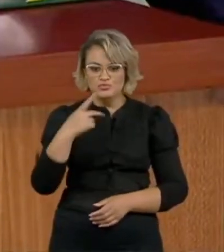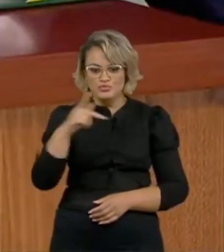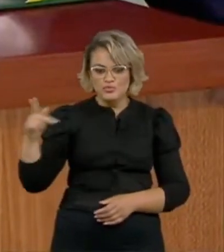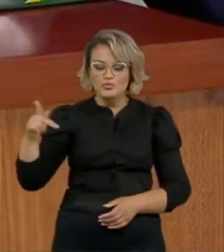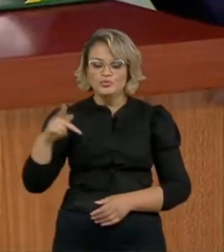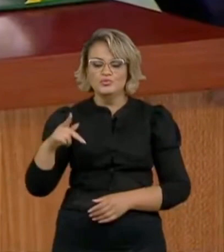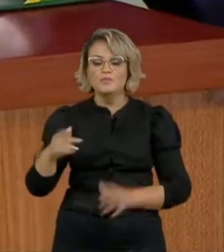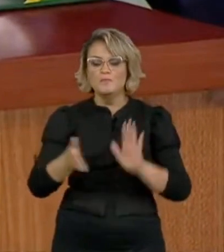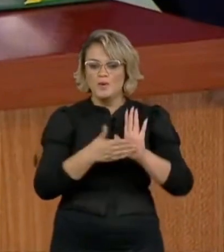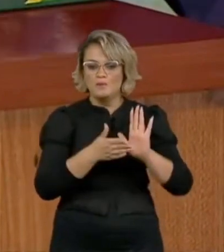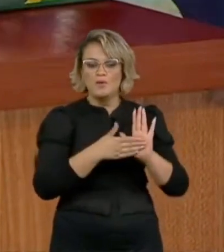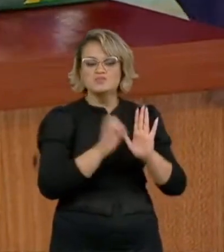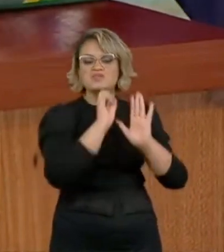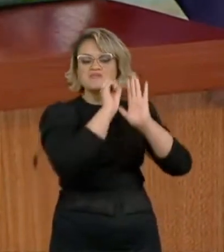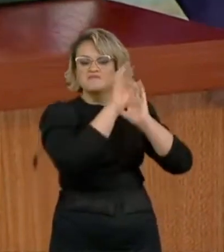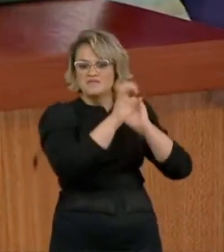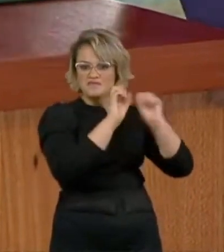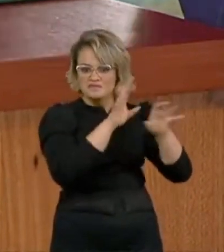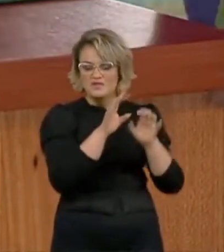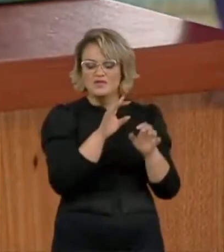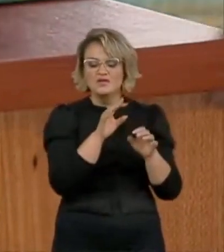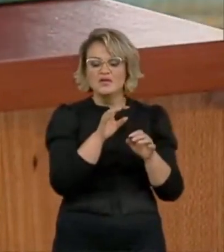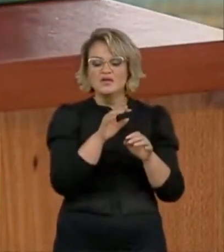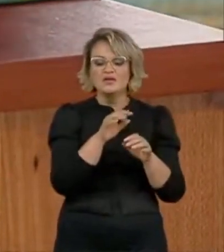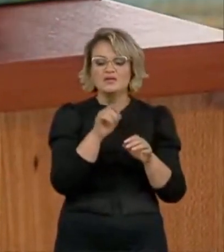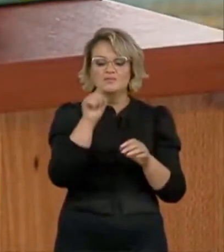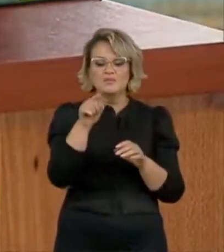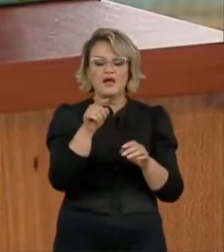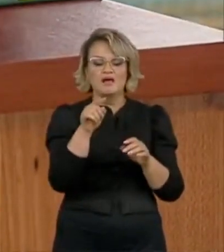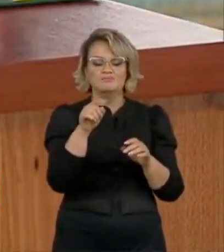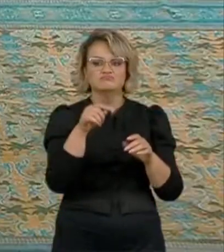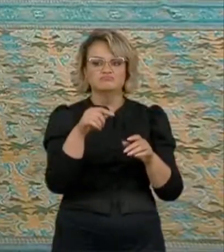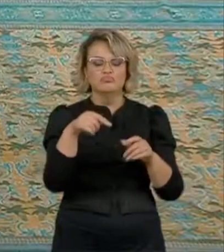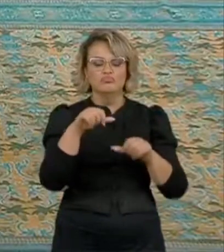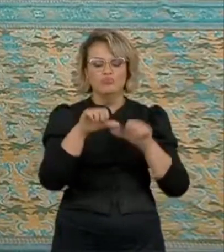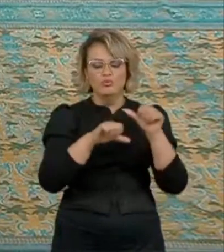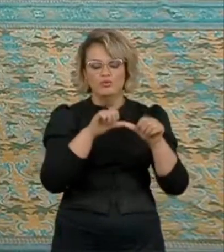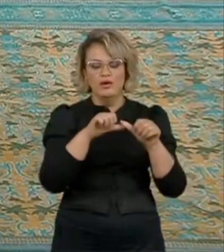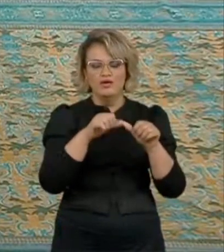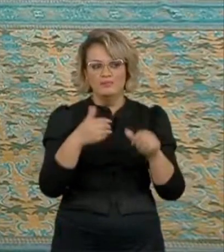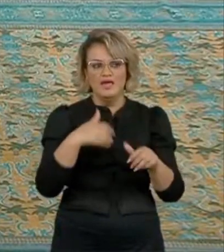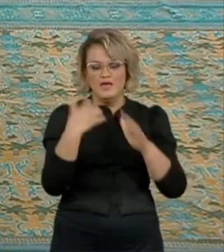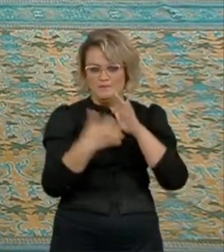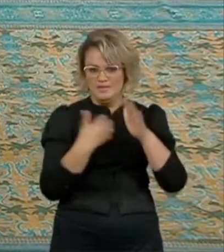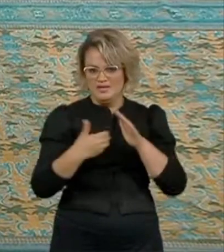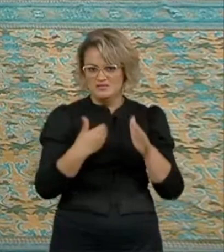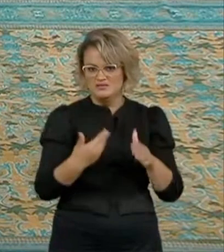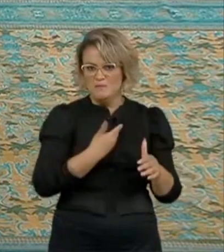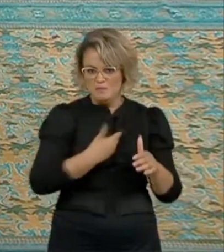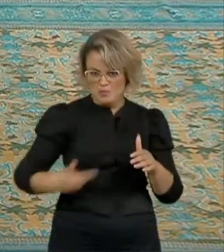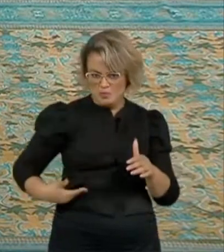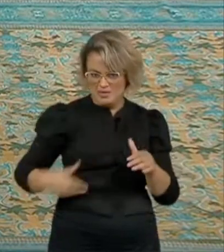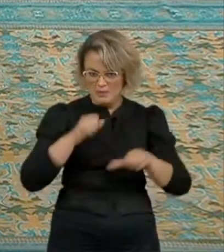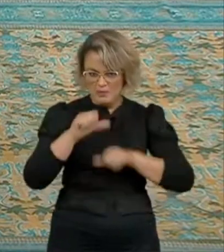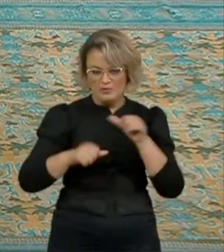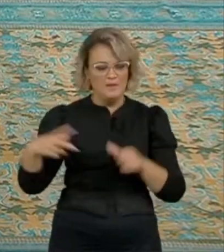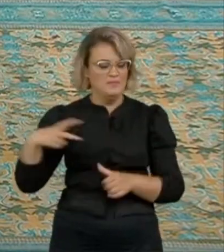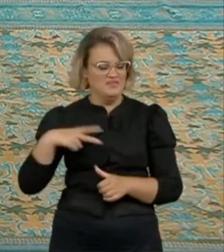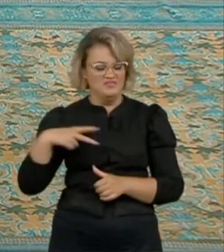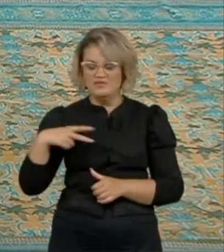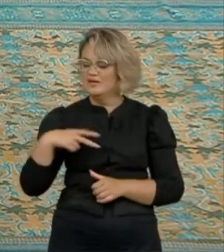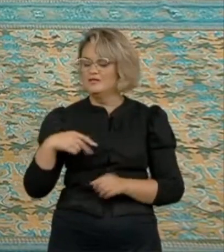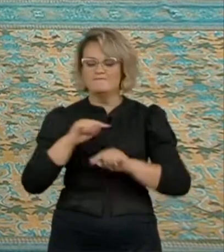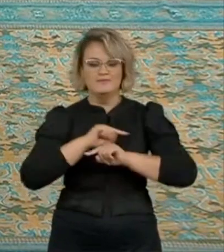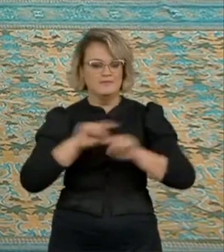encaminha em propostas para retirar do processo de desestatização empresas públicas como Petrobras correios